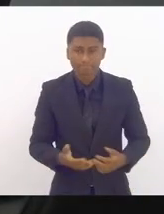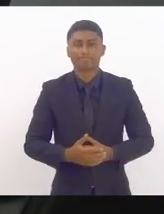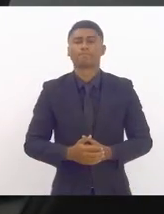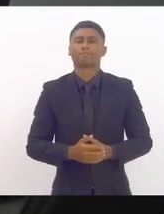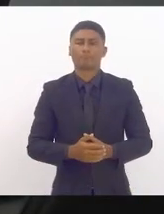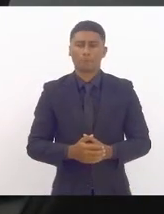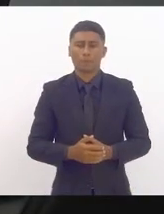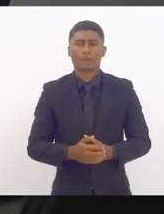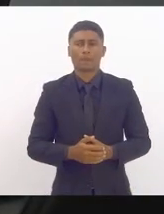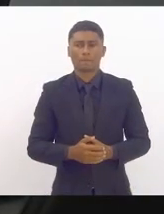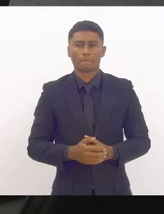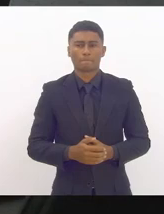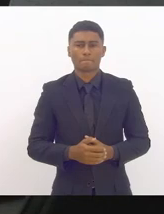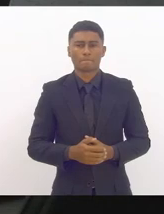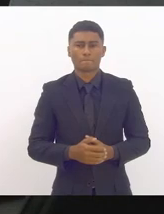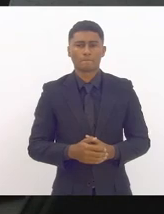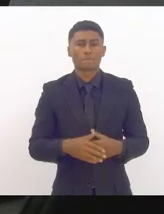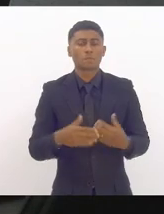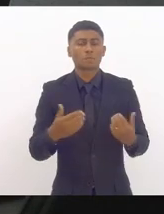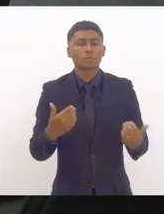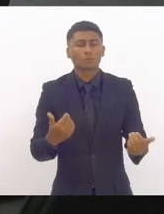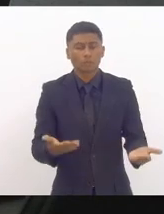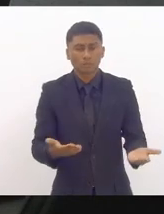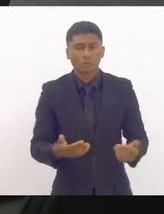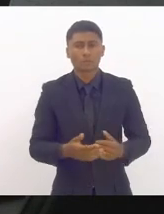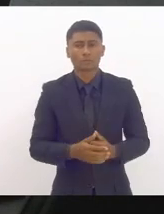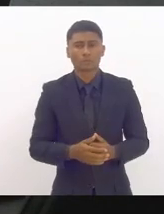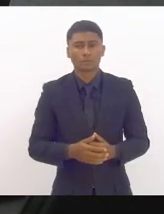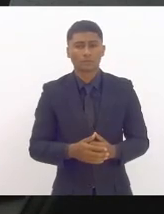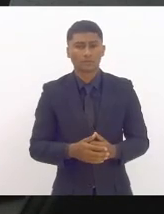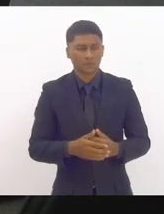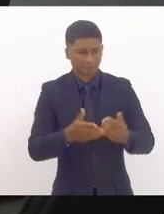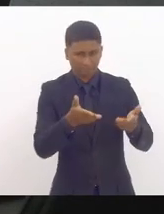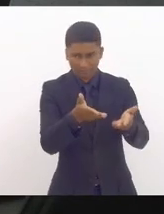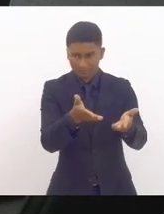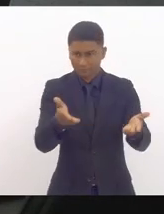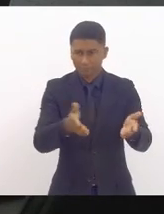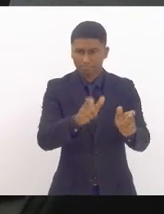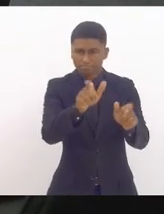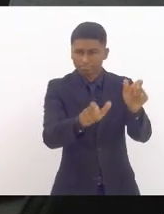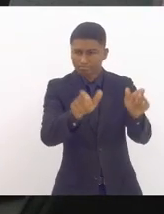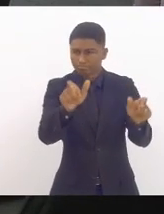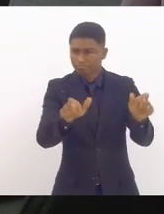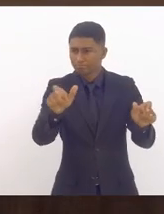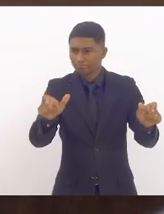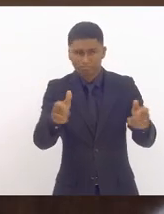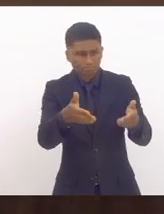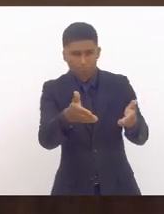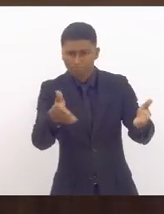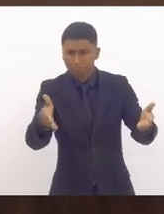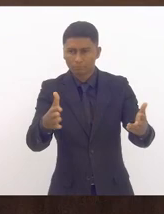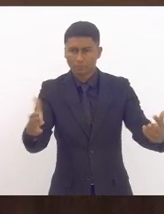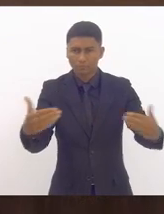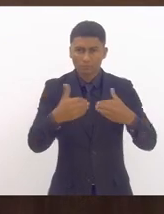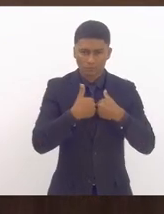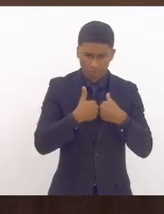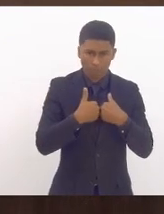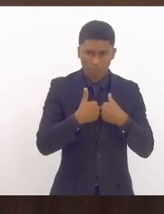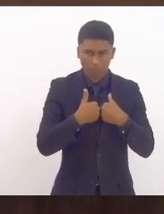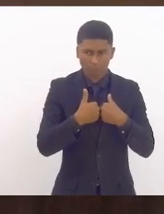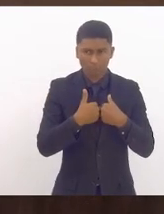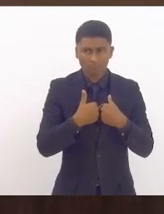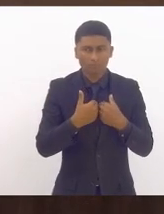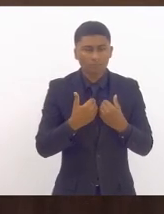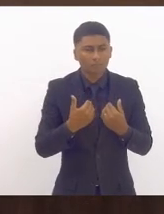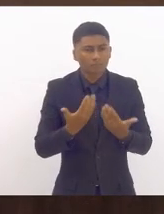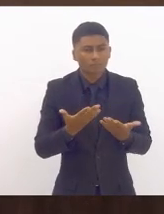é um construto usado para desenvolver com indivíduos, né, e com a combinação específica de deficiências